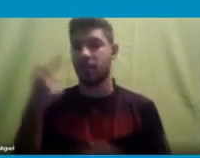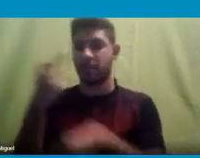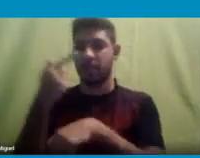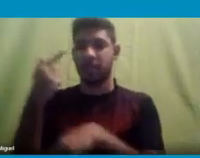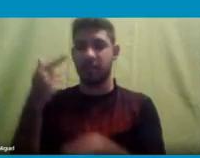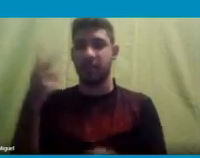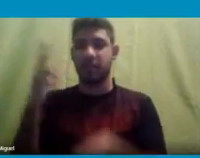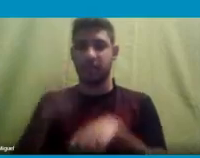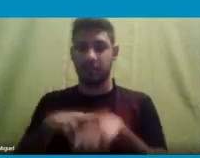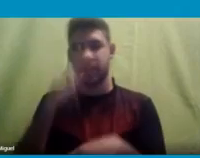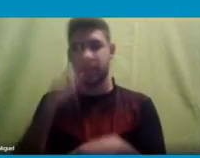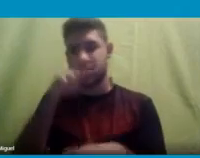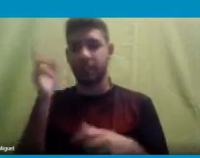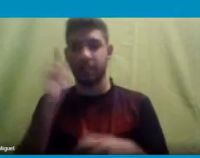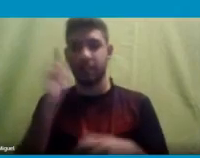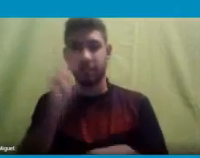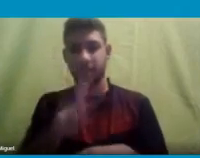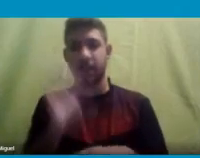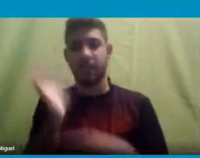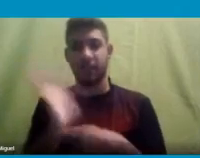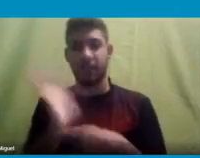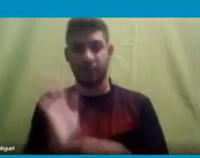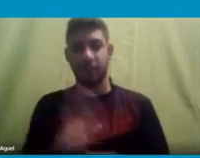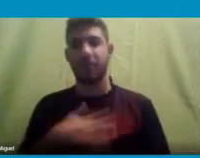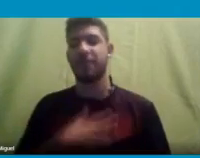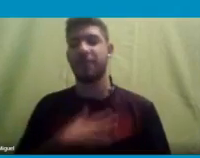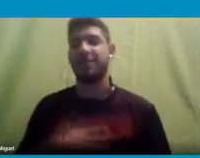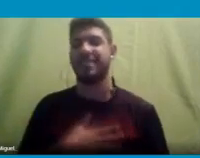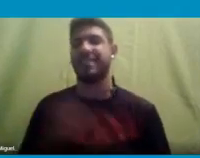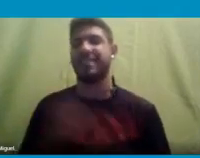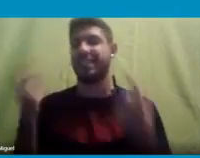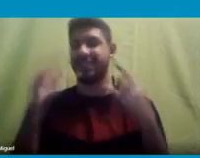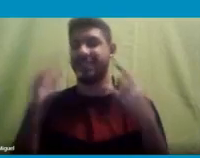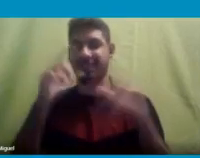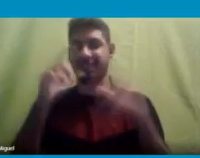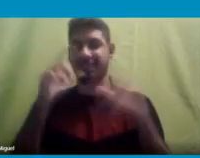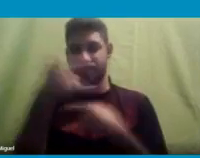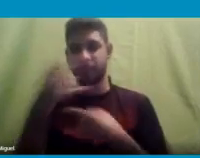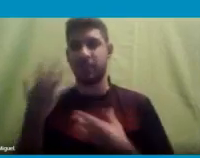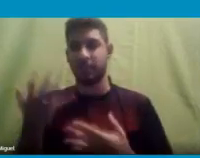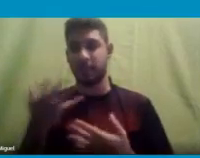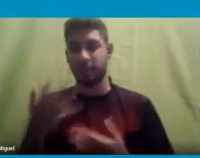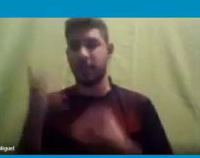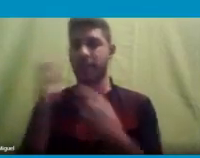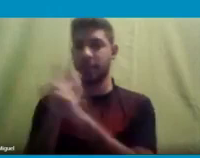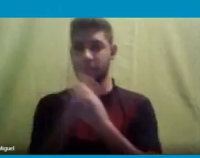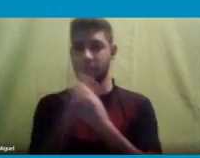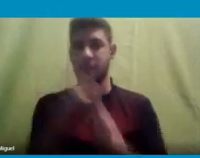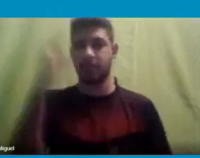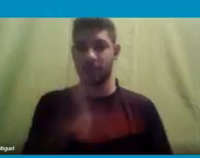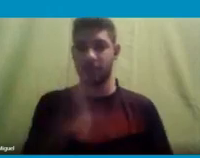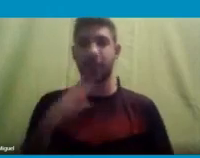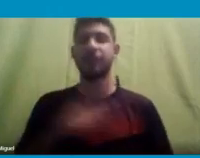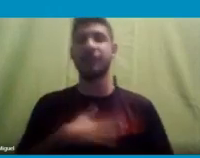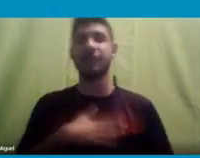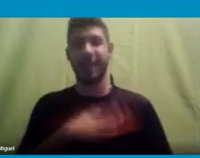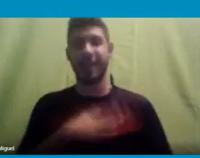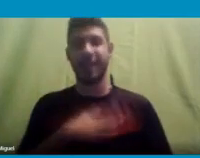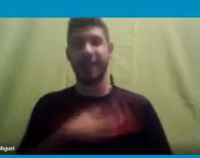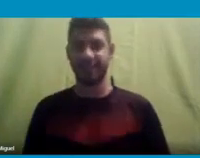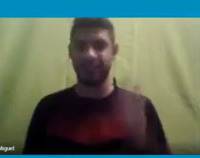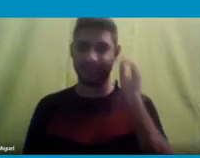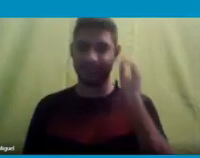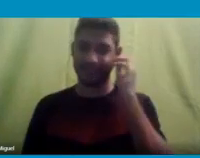filme. Muito prazer estar com você aqui, viu? Também. Quero lhe reencontrar. Com calma. Com